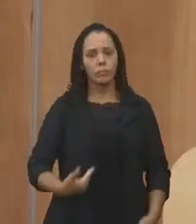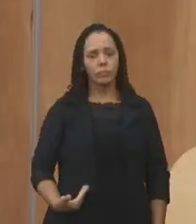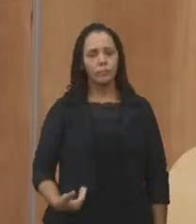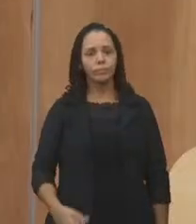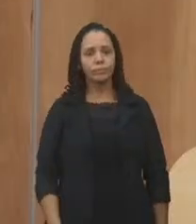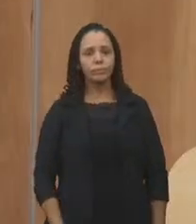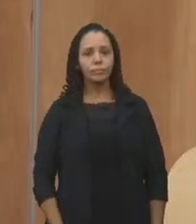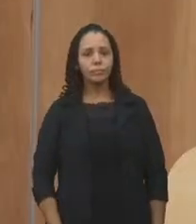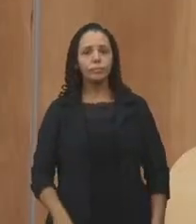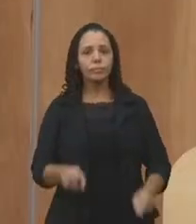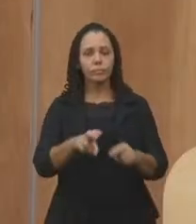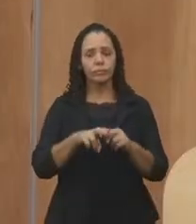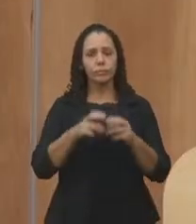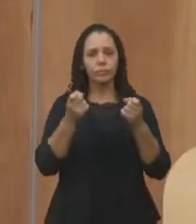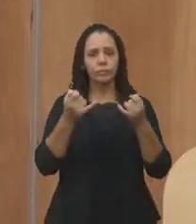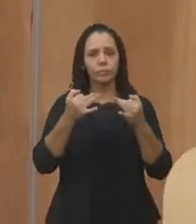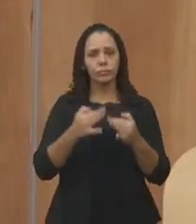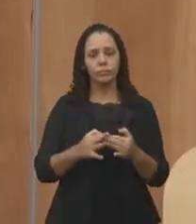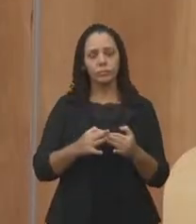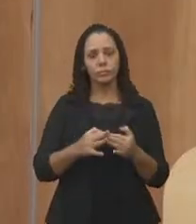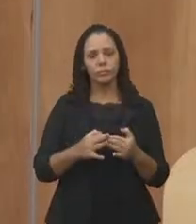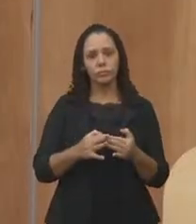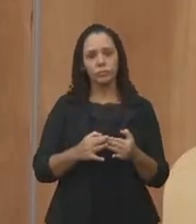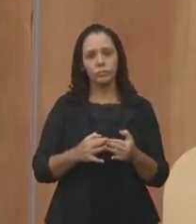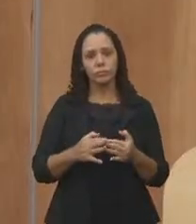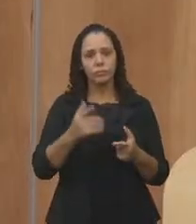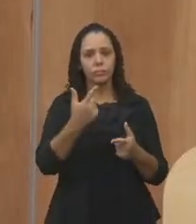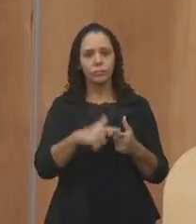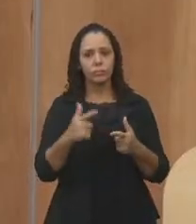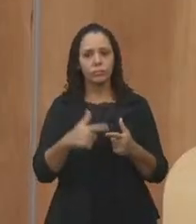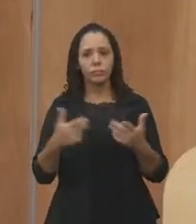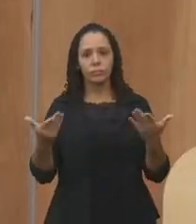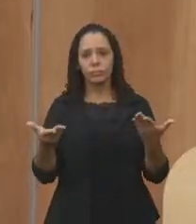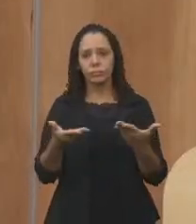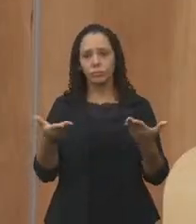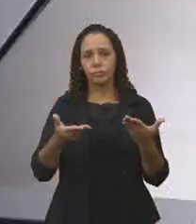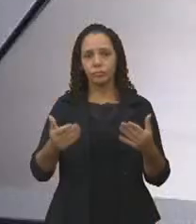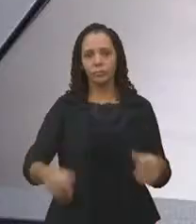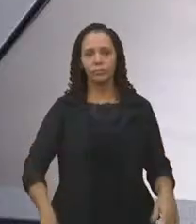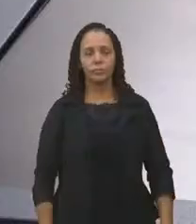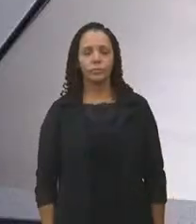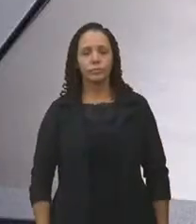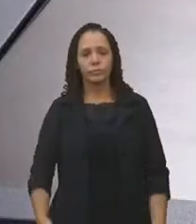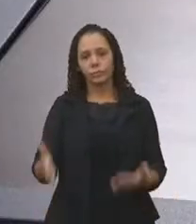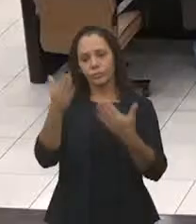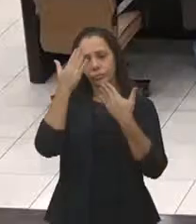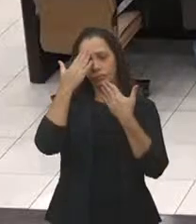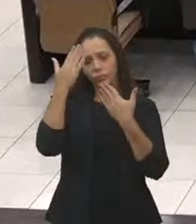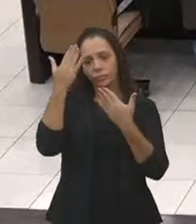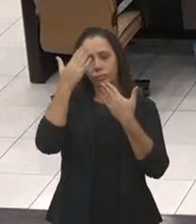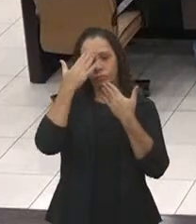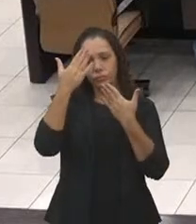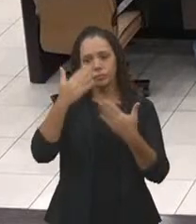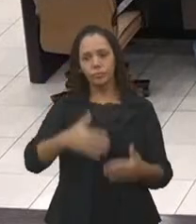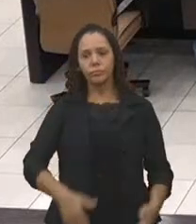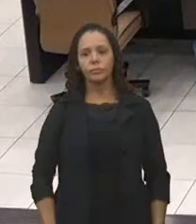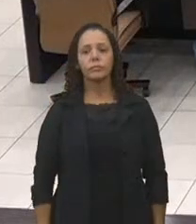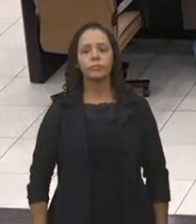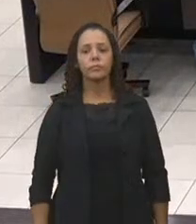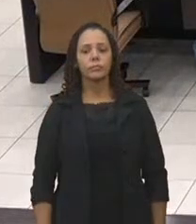que isso explica um pouco da situação atual. Obrigado pela resposta. Agradeço.